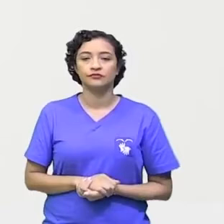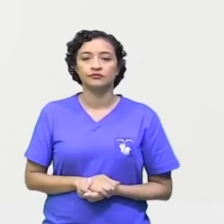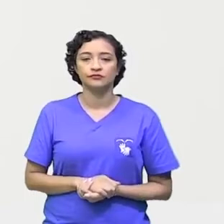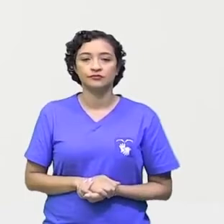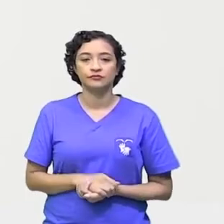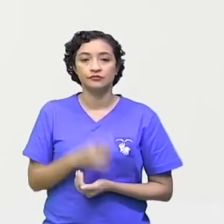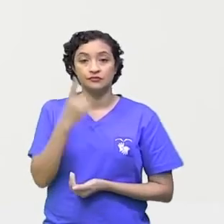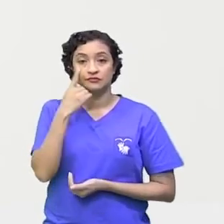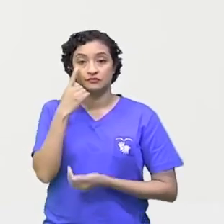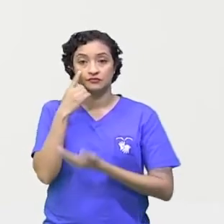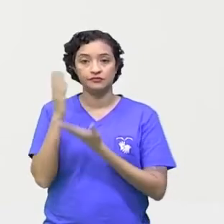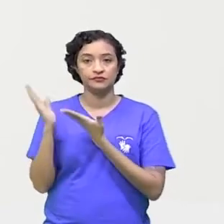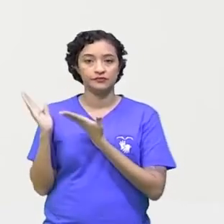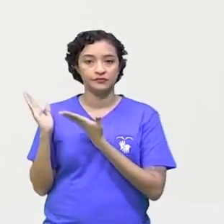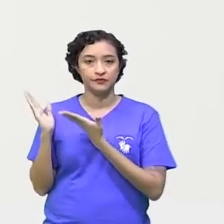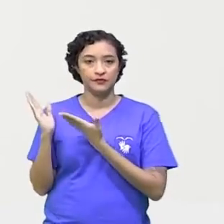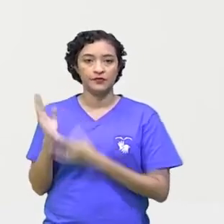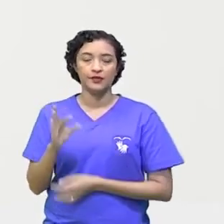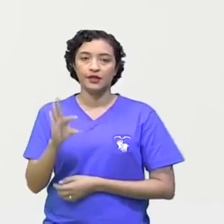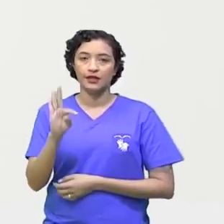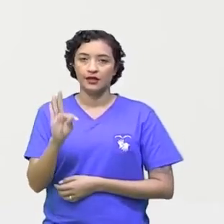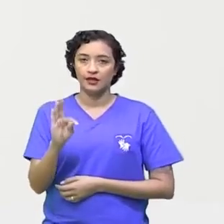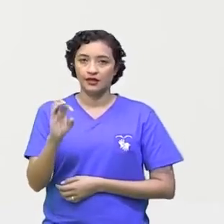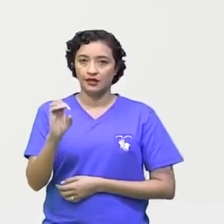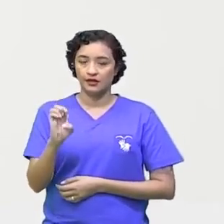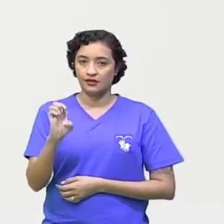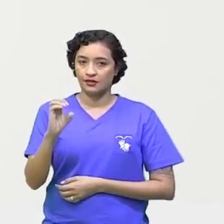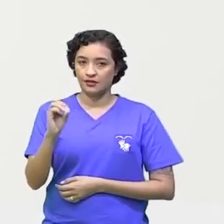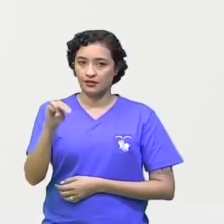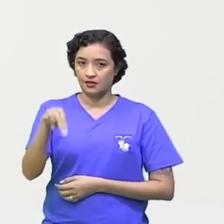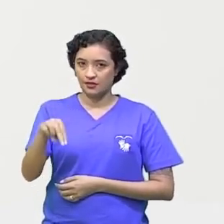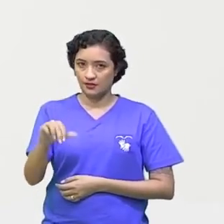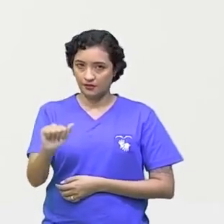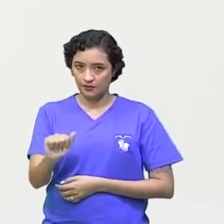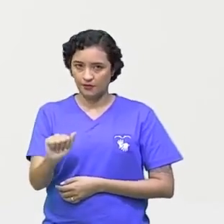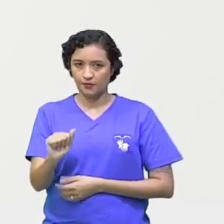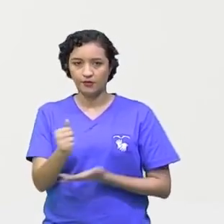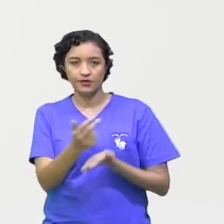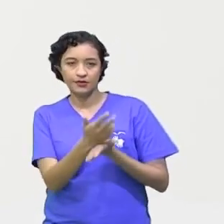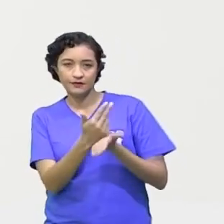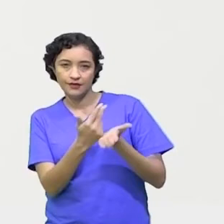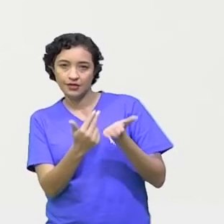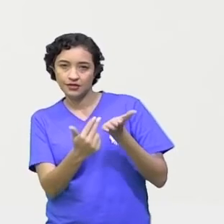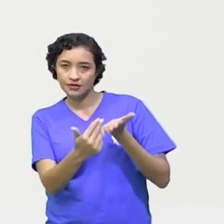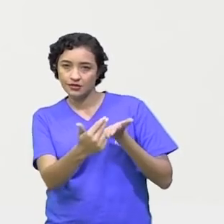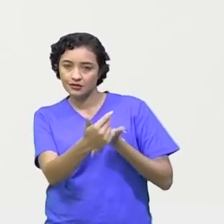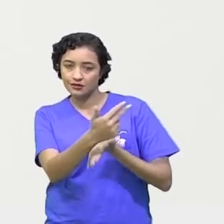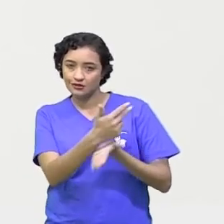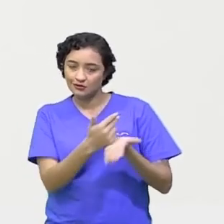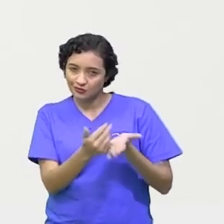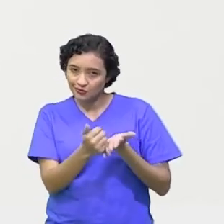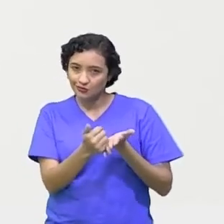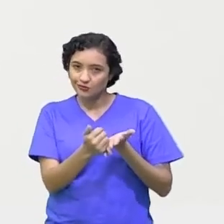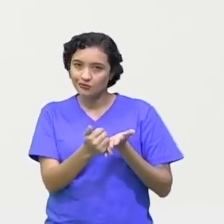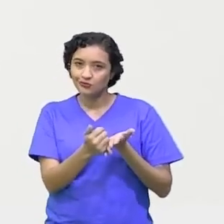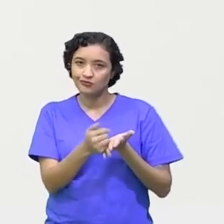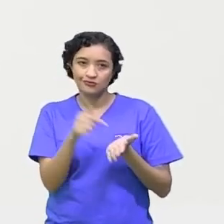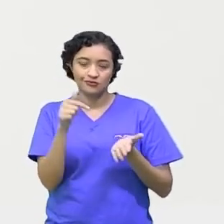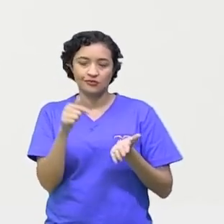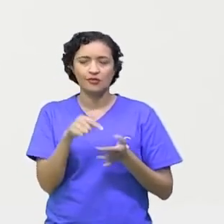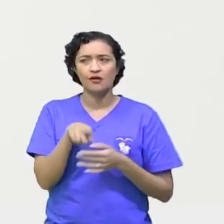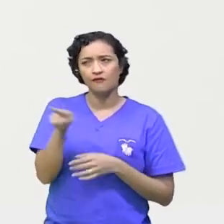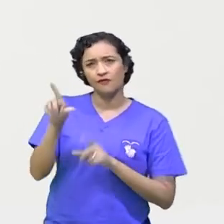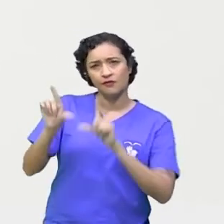Bom, Thelma estava desenhando uma peça que viu em seu videogame no papel